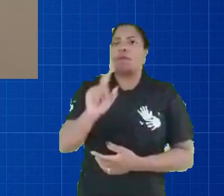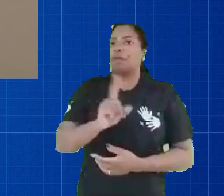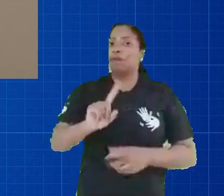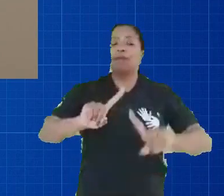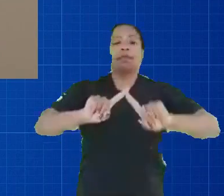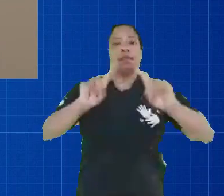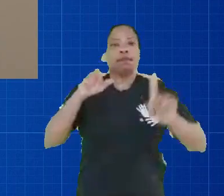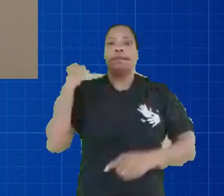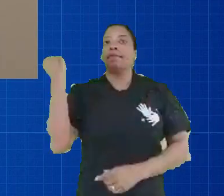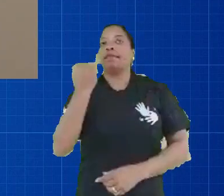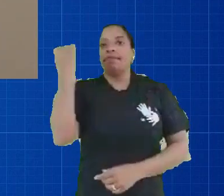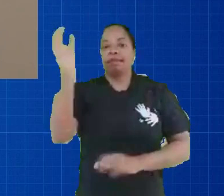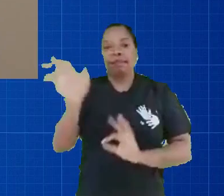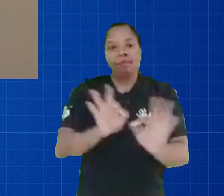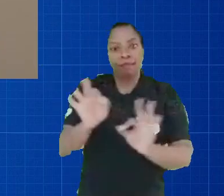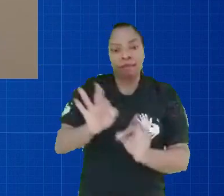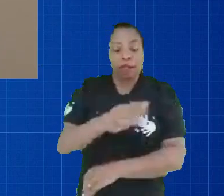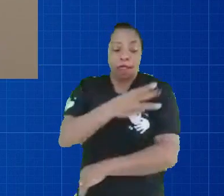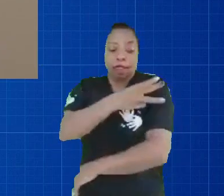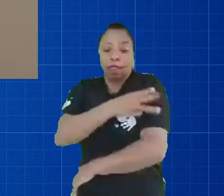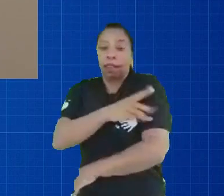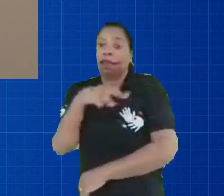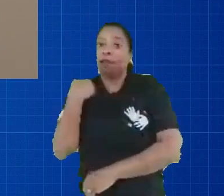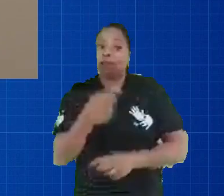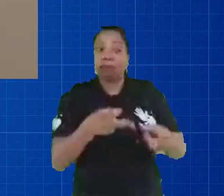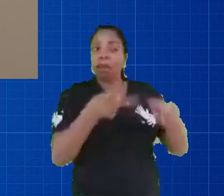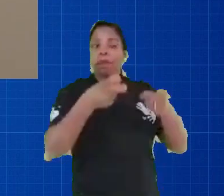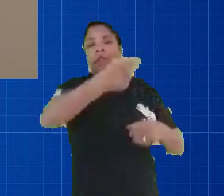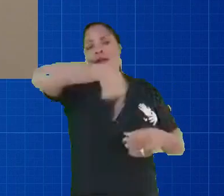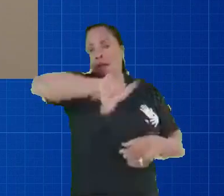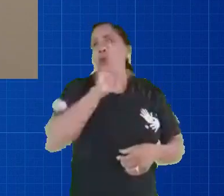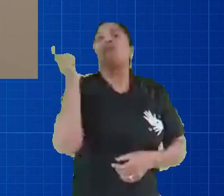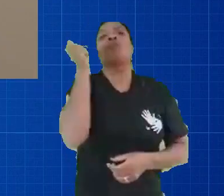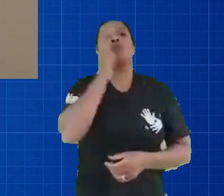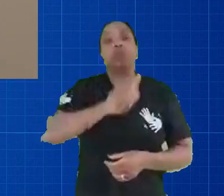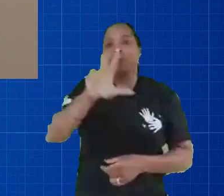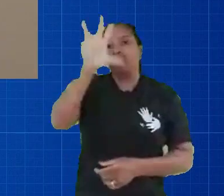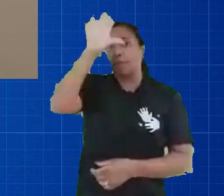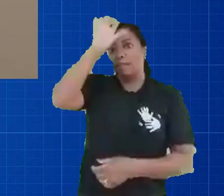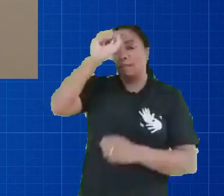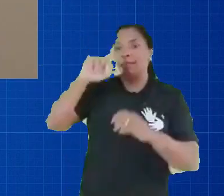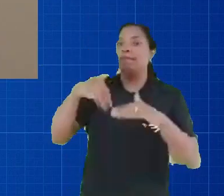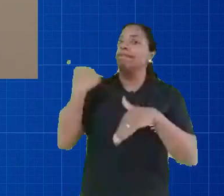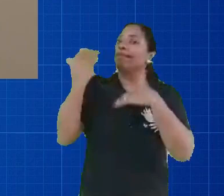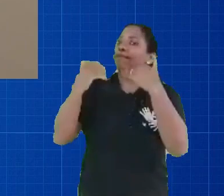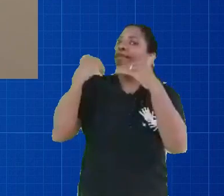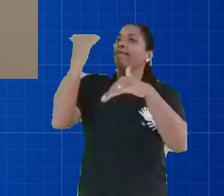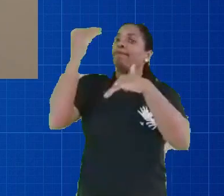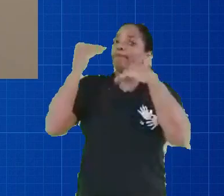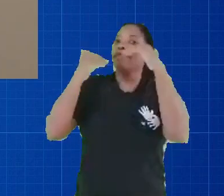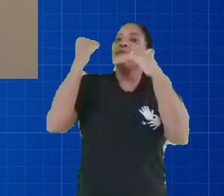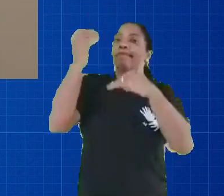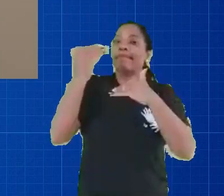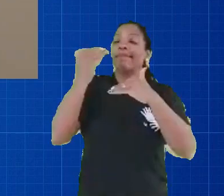ano, a gente percebeu que os alunos já começam a dar conta, e a gente tem tido uns resultados